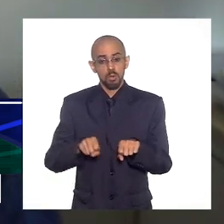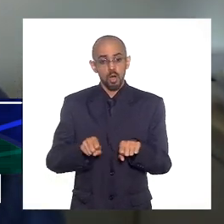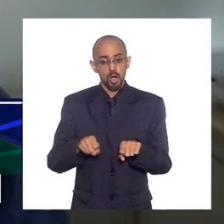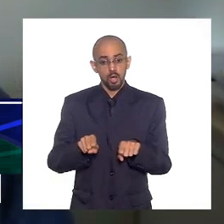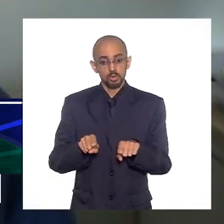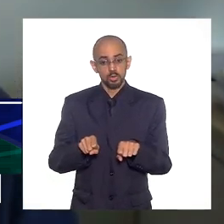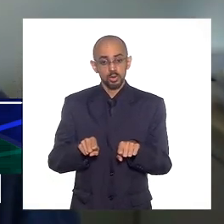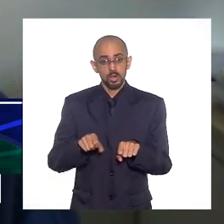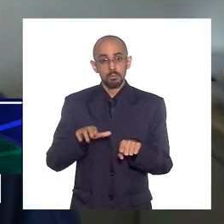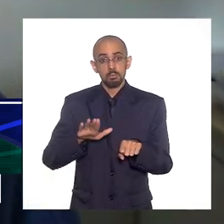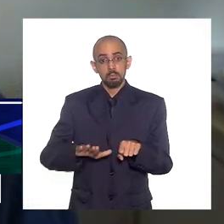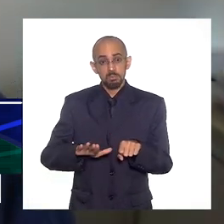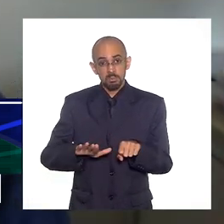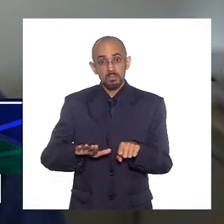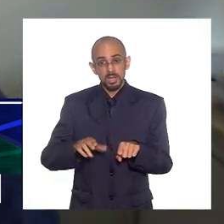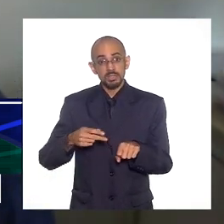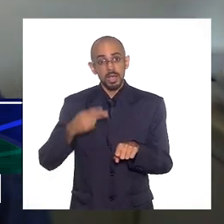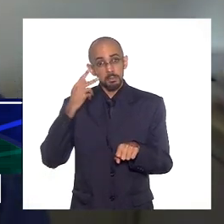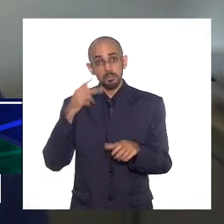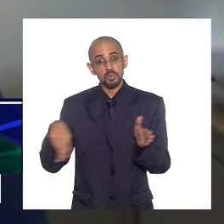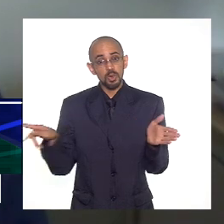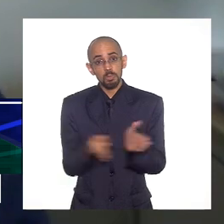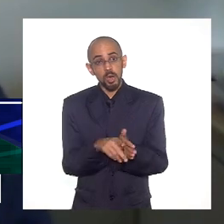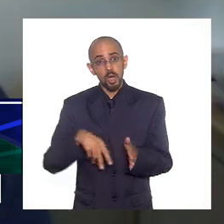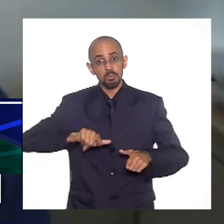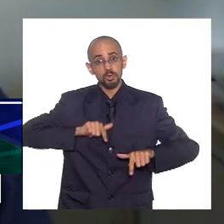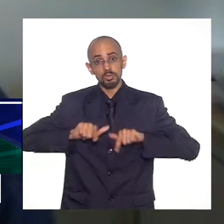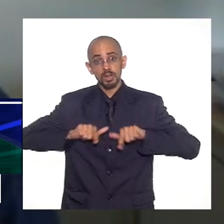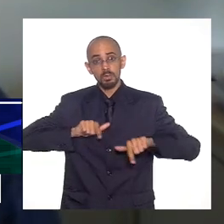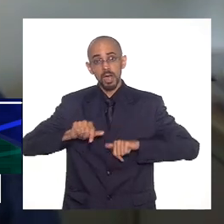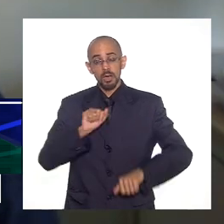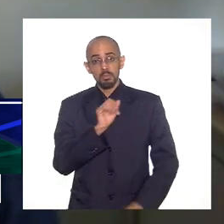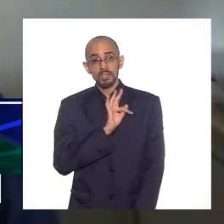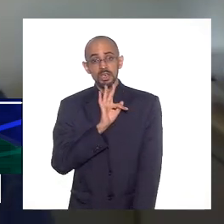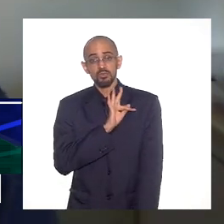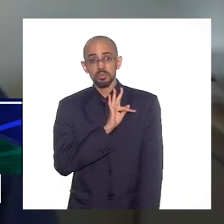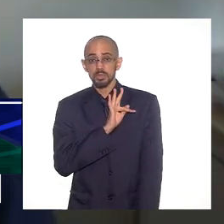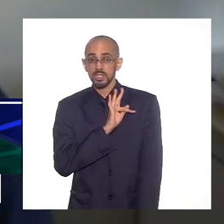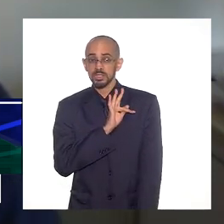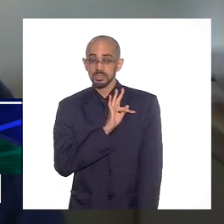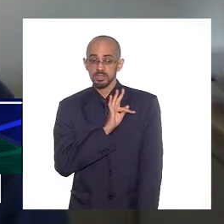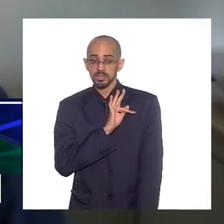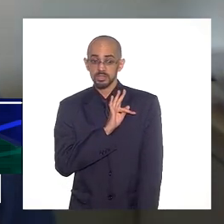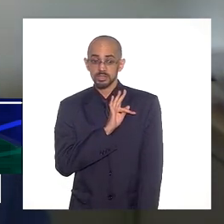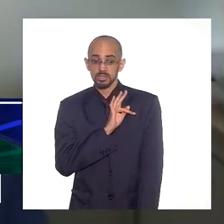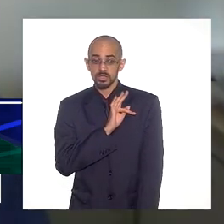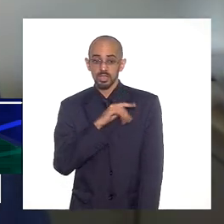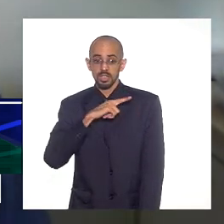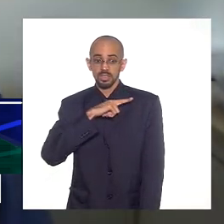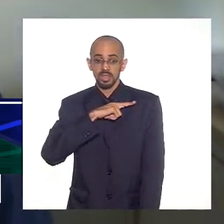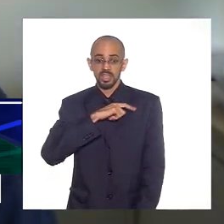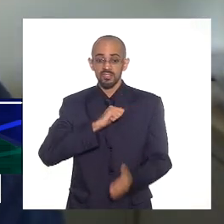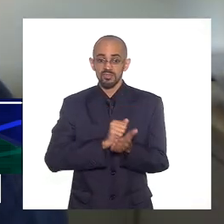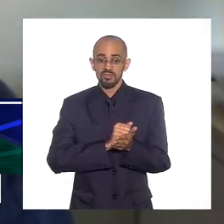seu trabalho. Da Baixada Fluminense, tem dezenas